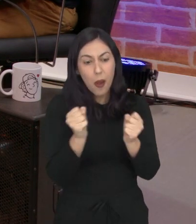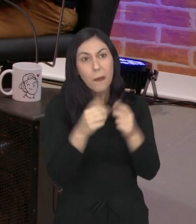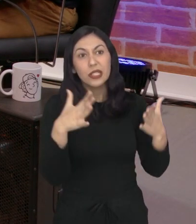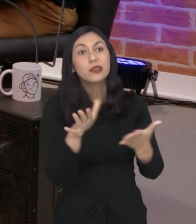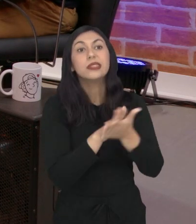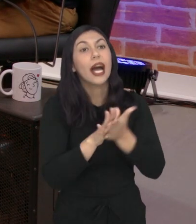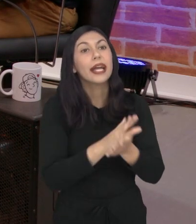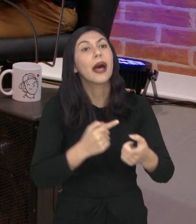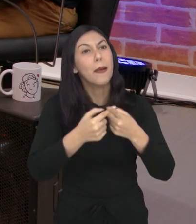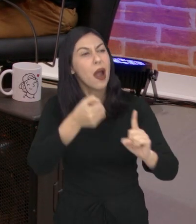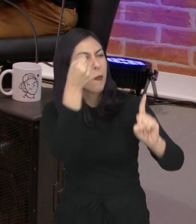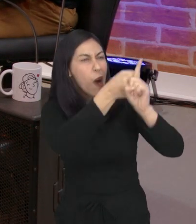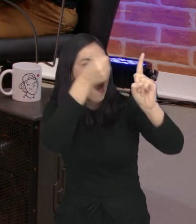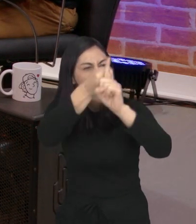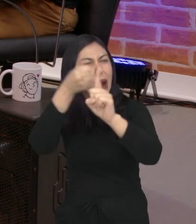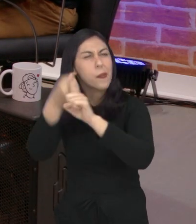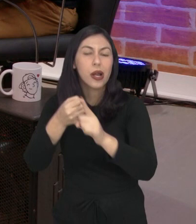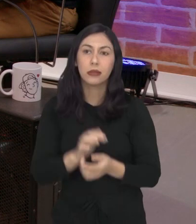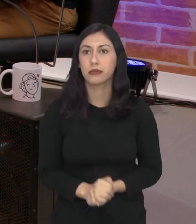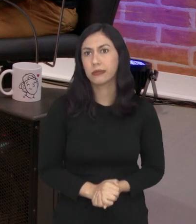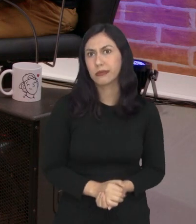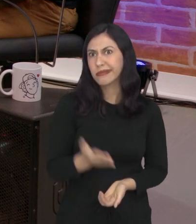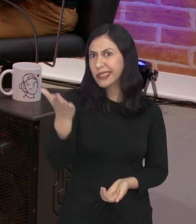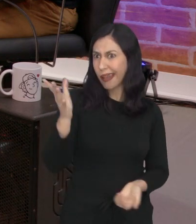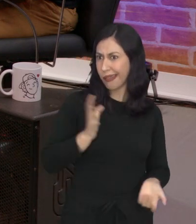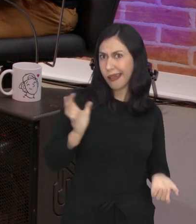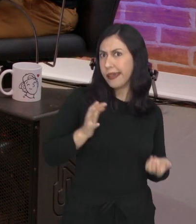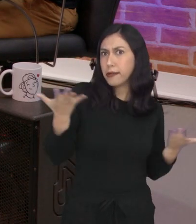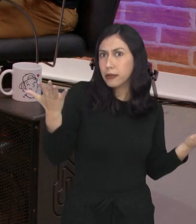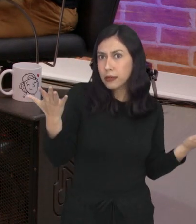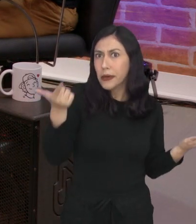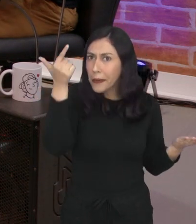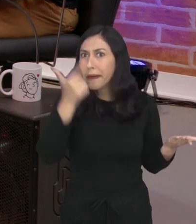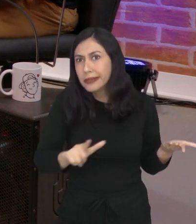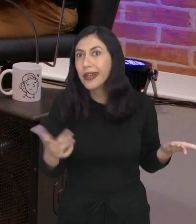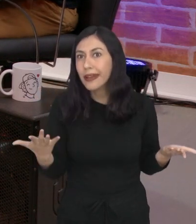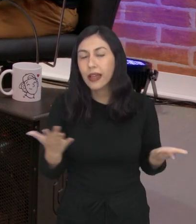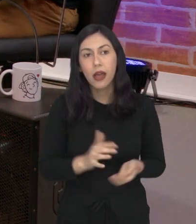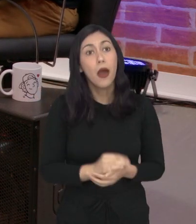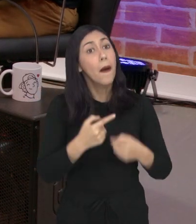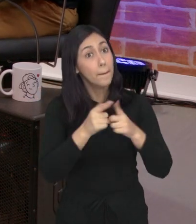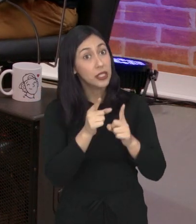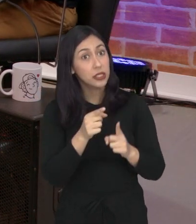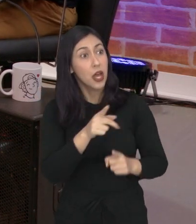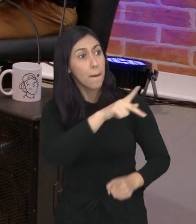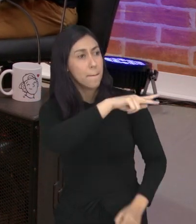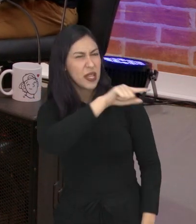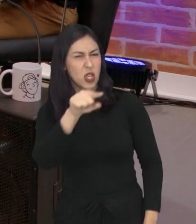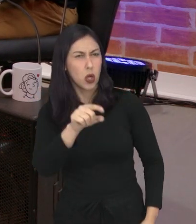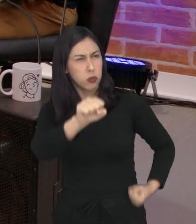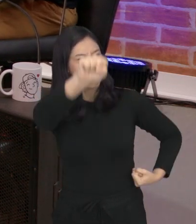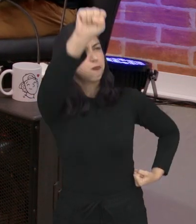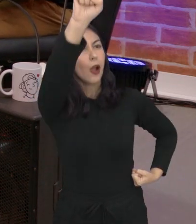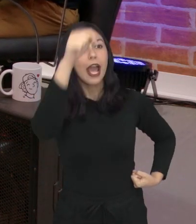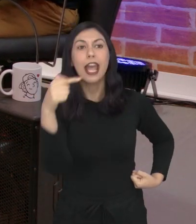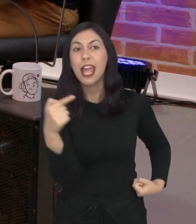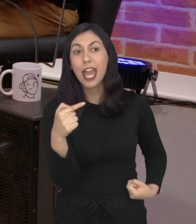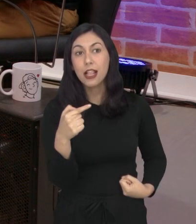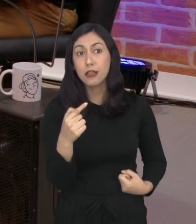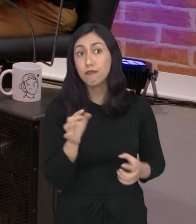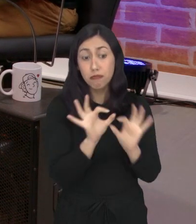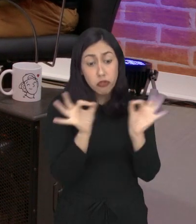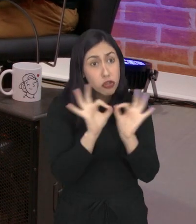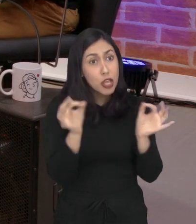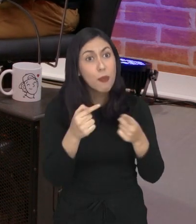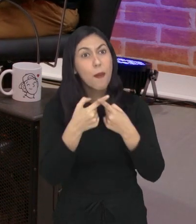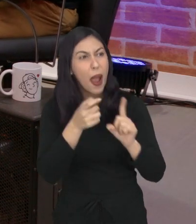nenhum e senta porrada em todo mundo. Ele é rico, mano. Quer poder marquês? Não, é verdade. O dinheiro traz muito poder. Mas, tipo assim, ele consegue bater de frente com os caras que têm poder, né? Muito. E é muita